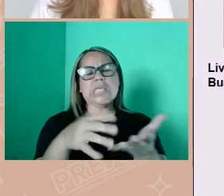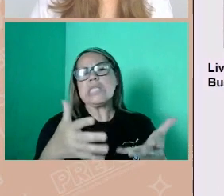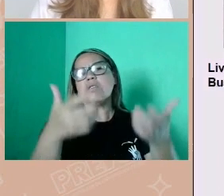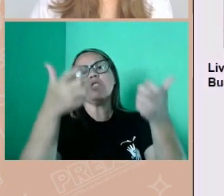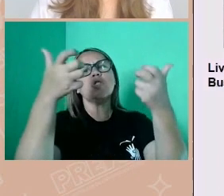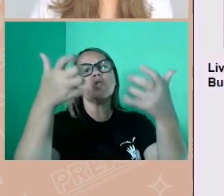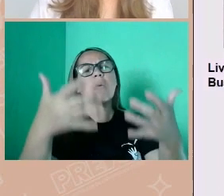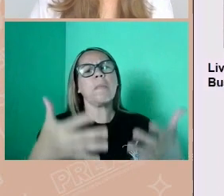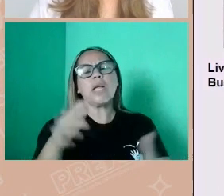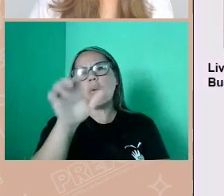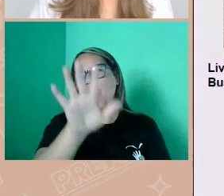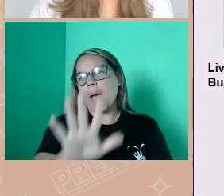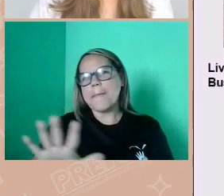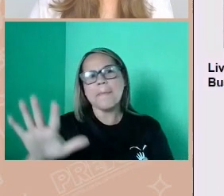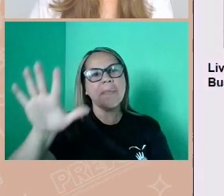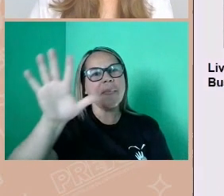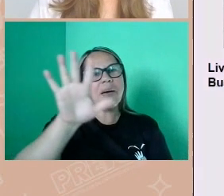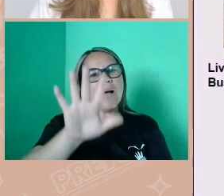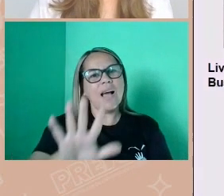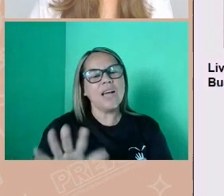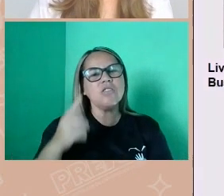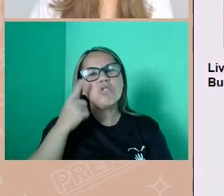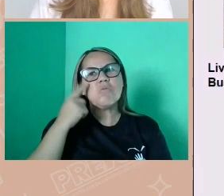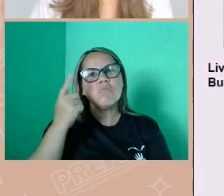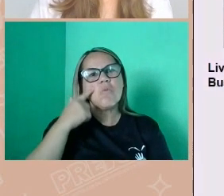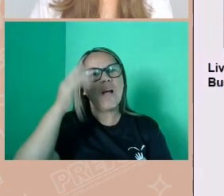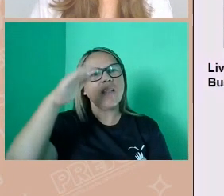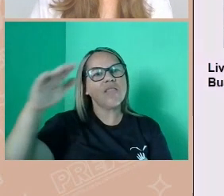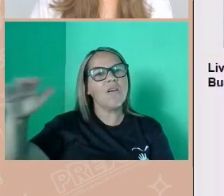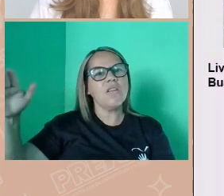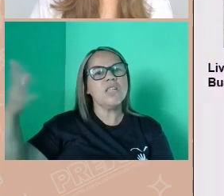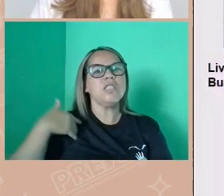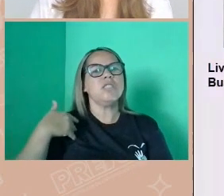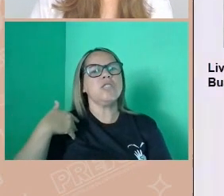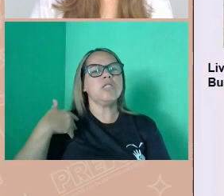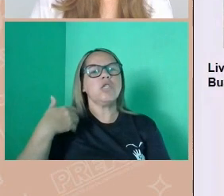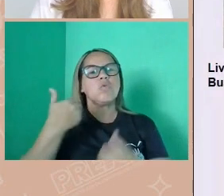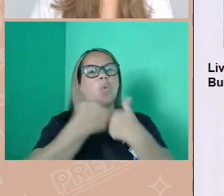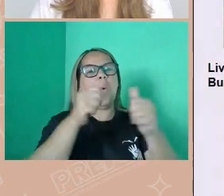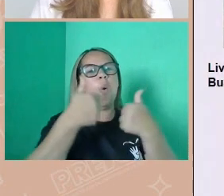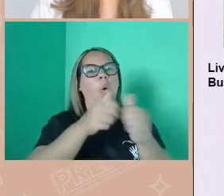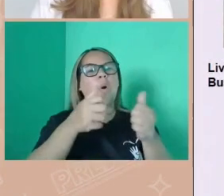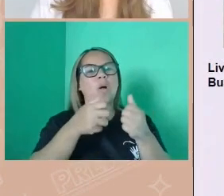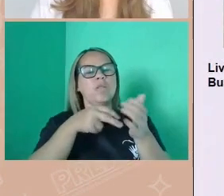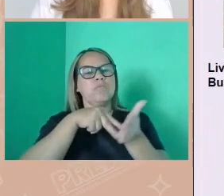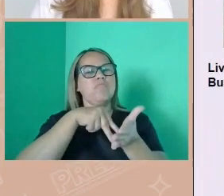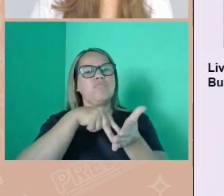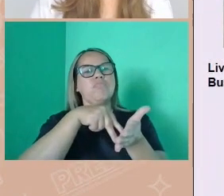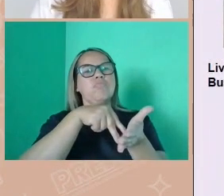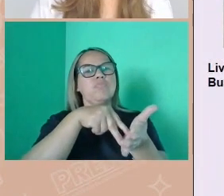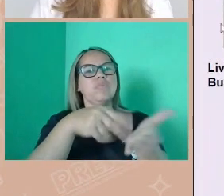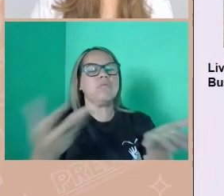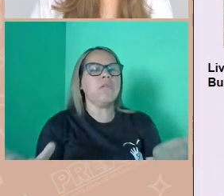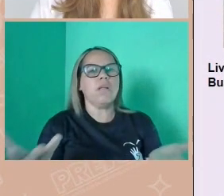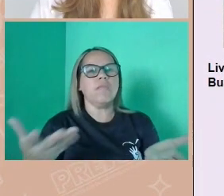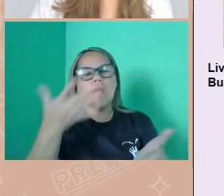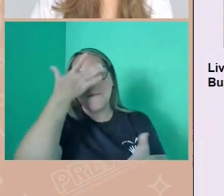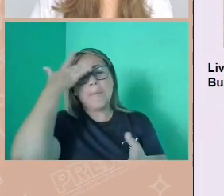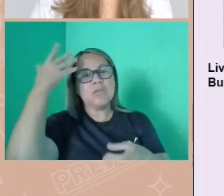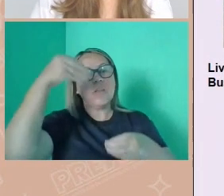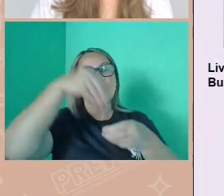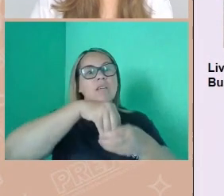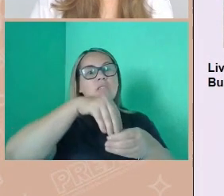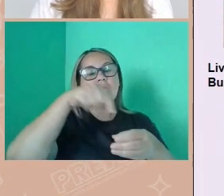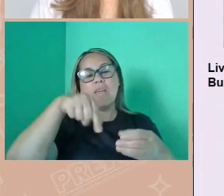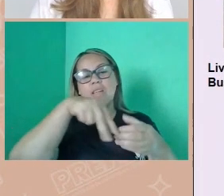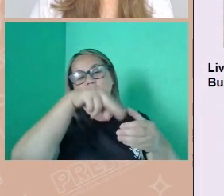aqui uma imagem de uns garotos adolescentes aqui surfando no ônibus tá as pessoas aqui dentro do ônibus e eles estão aqui do lado de